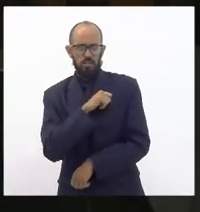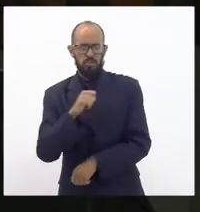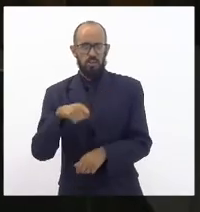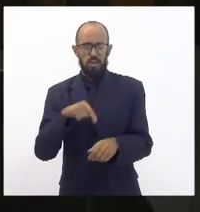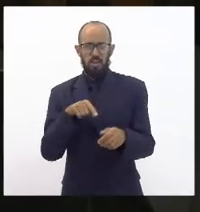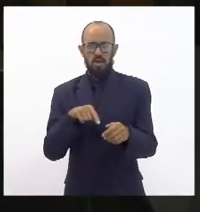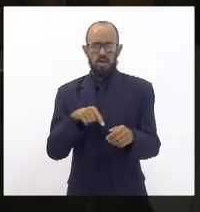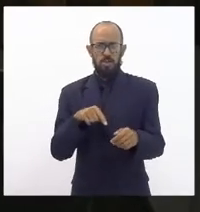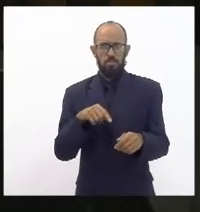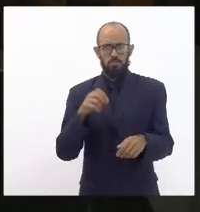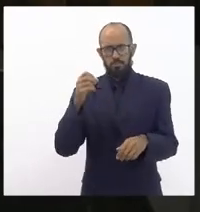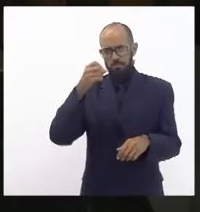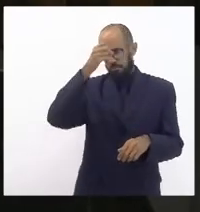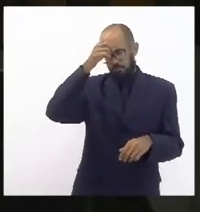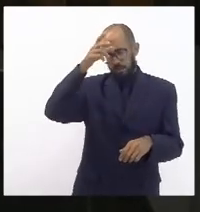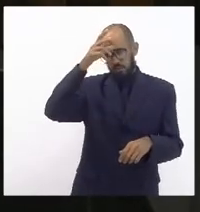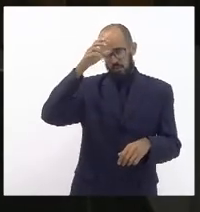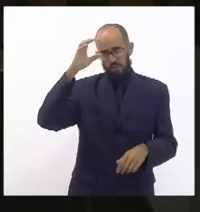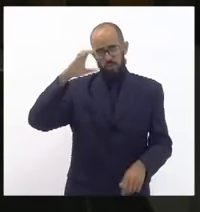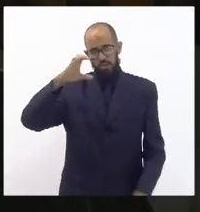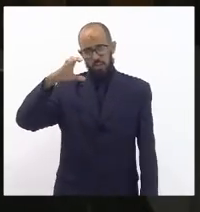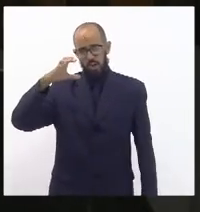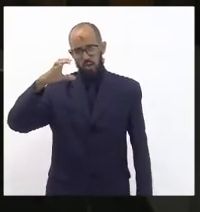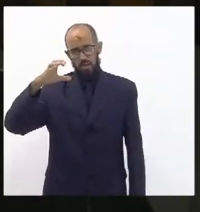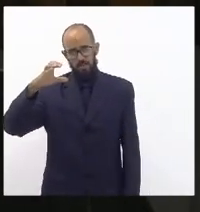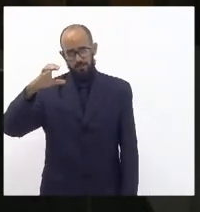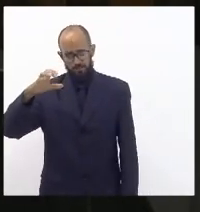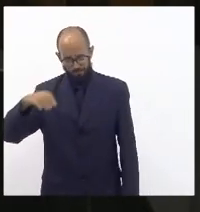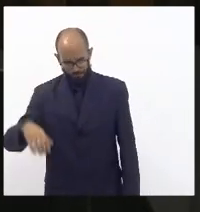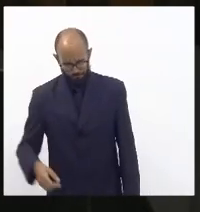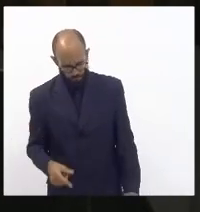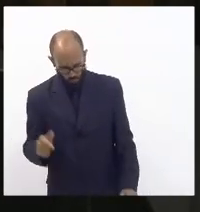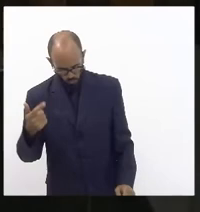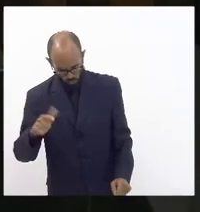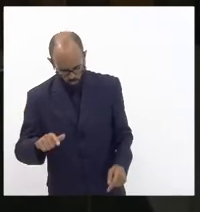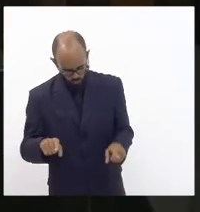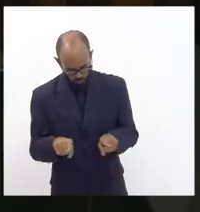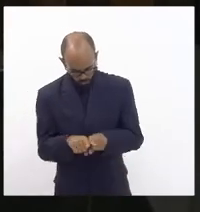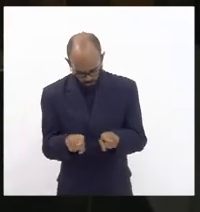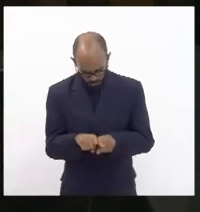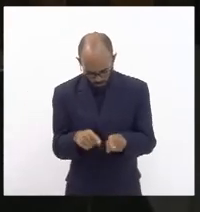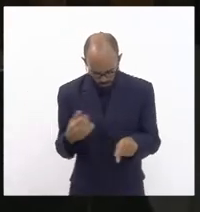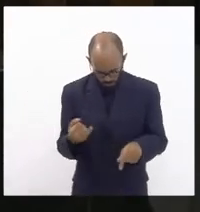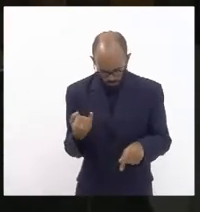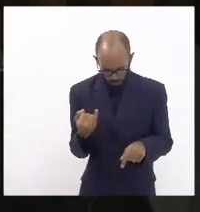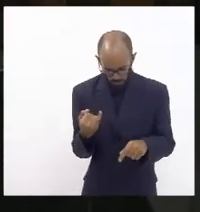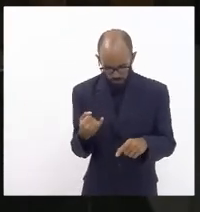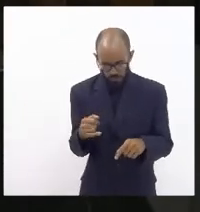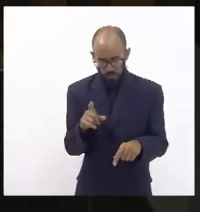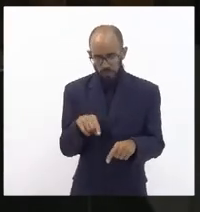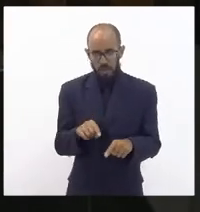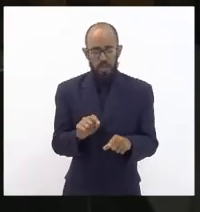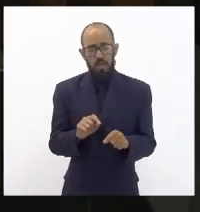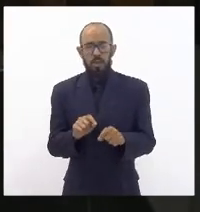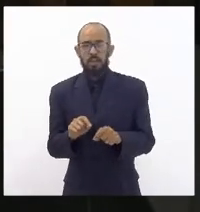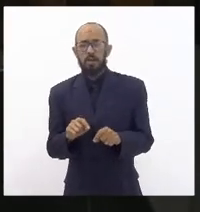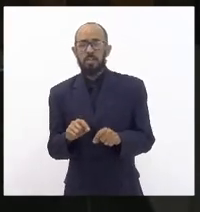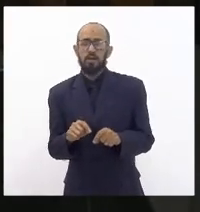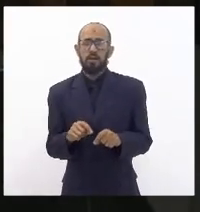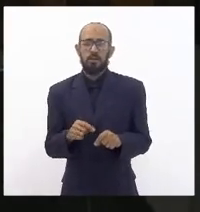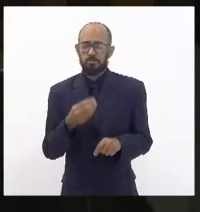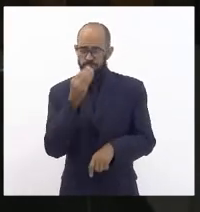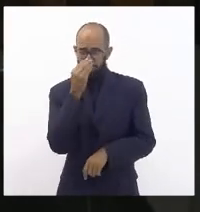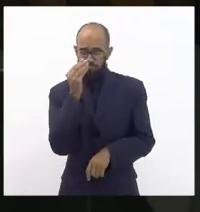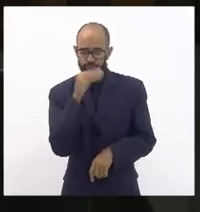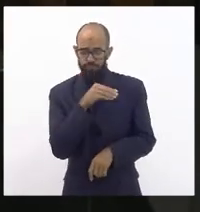de Niterói Outro ponto que a gente foi em seguida foi também um ponto que todos nós sabemos que é outro descaso da prefeitura